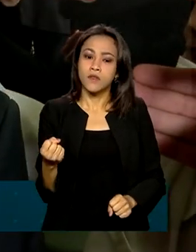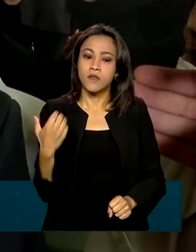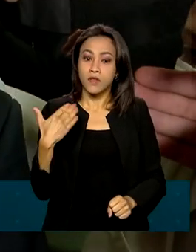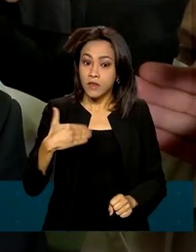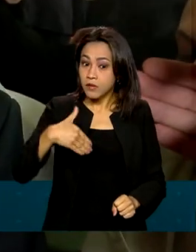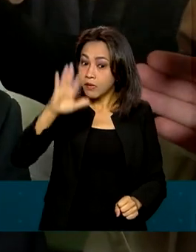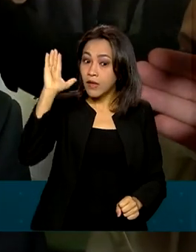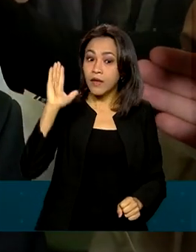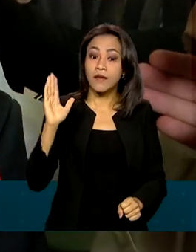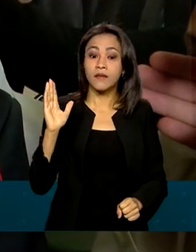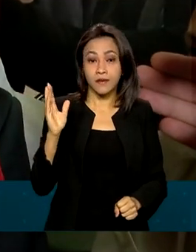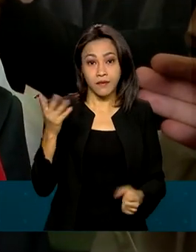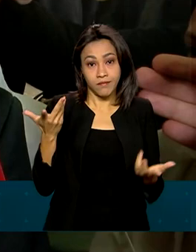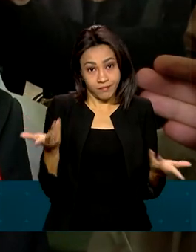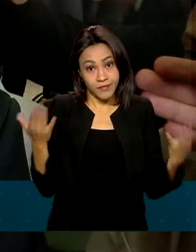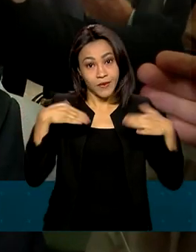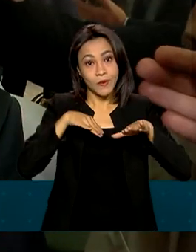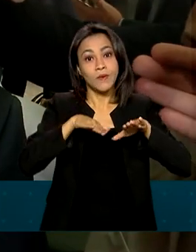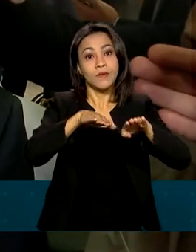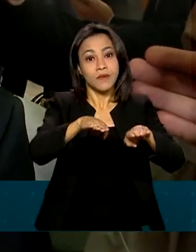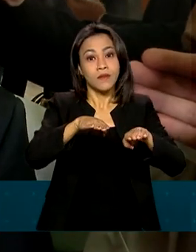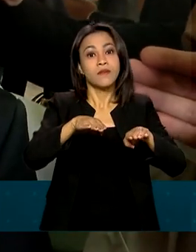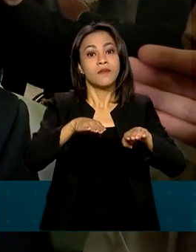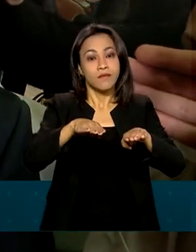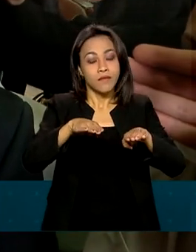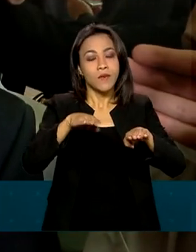mais inclusivo, com a